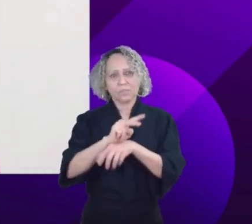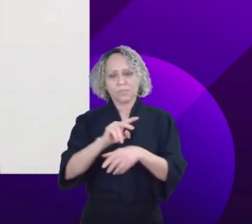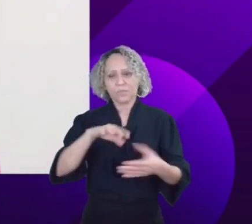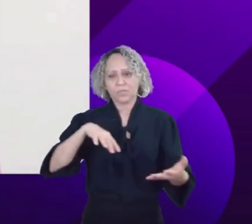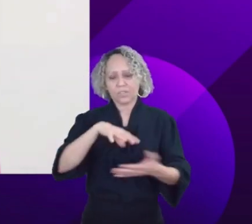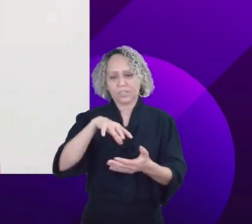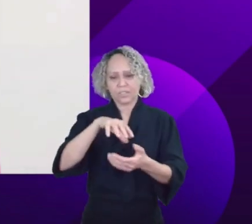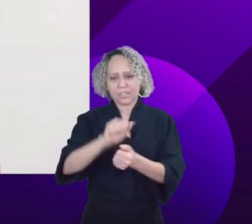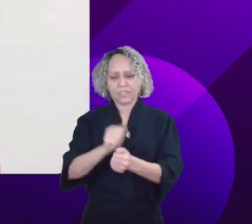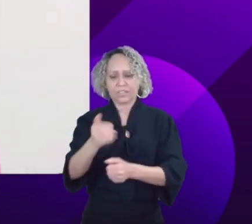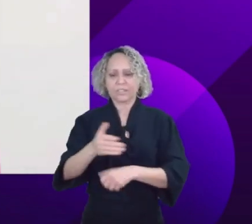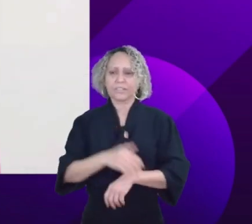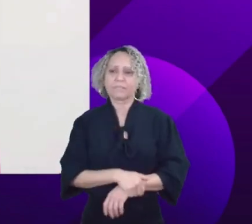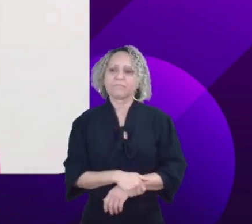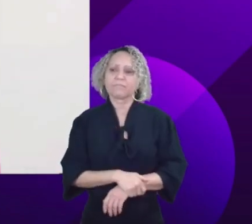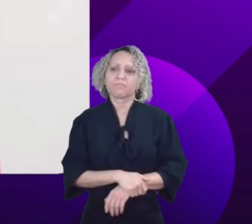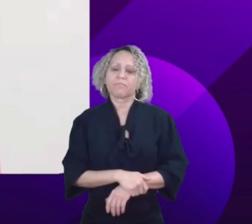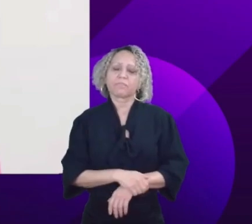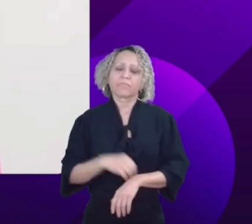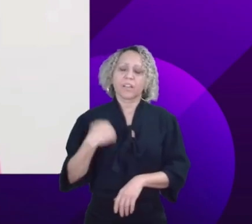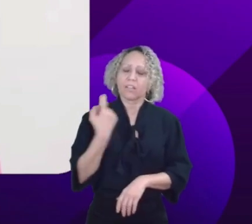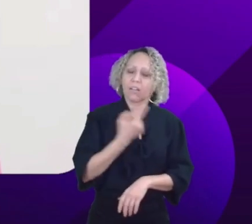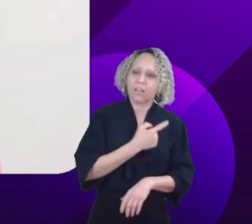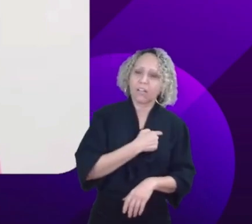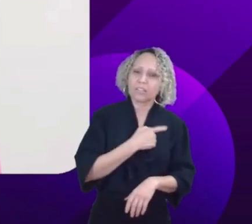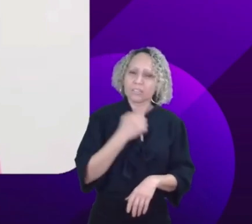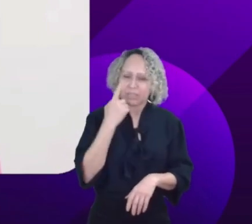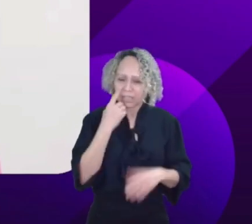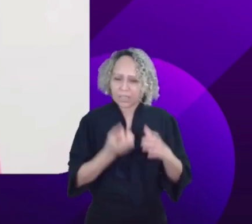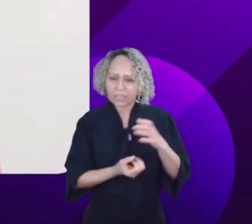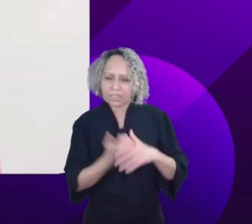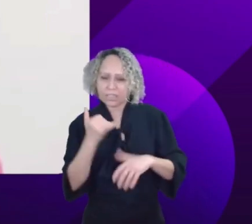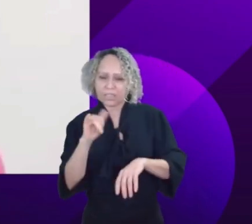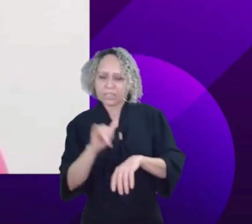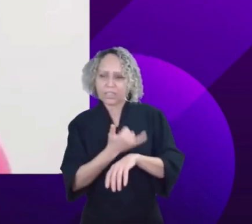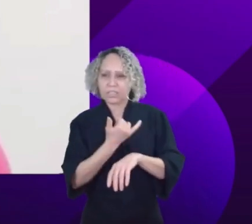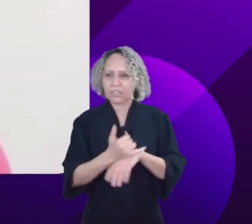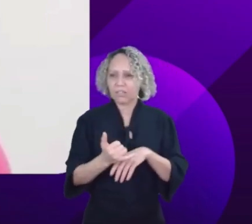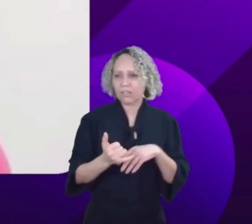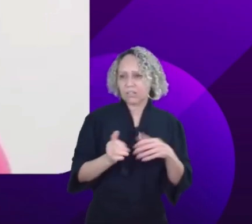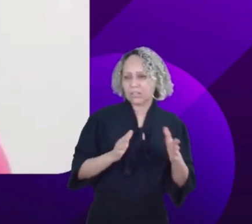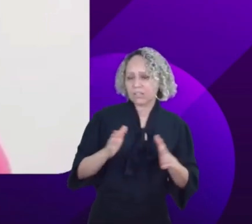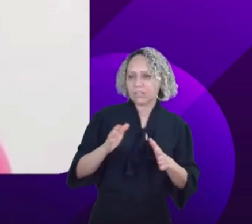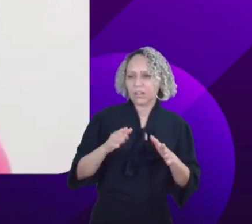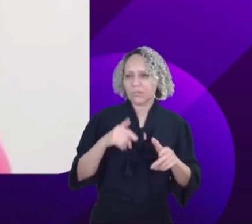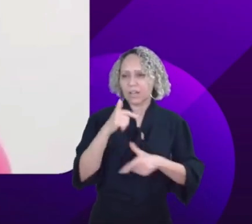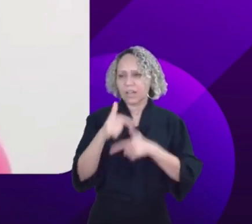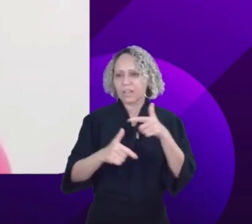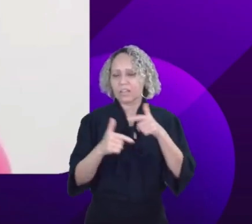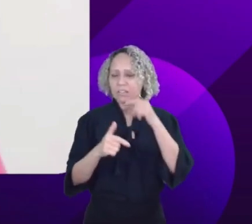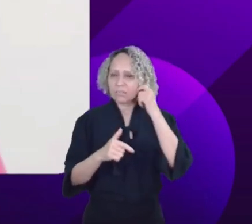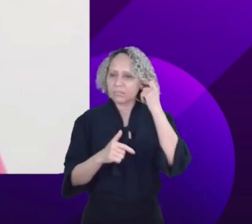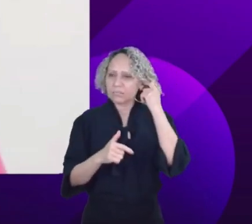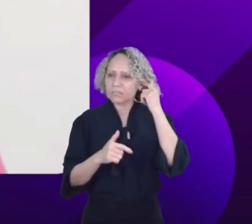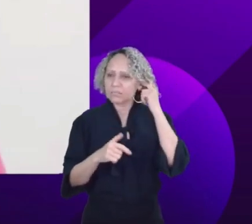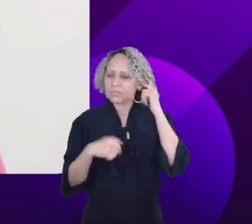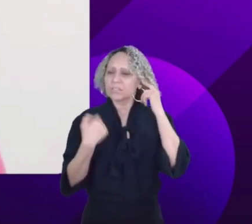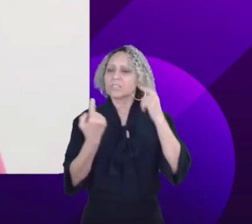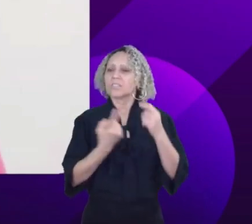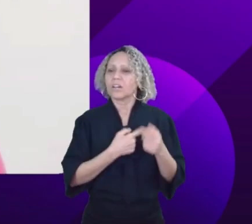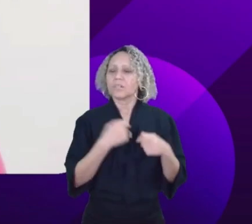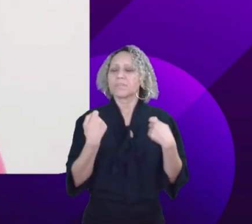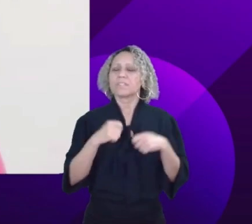e trabalhou, né, nesse período, que são medidas, eu diria que ainda dentro do olho, né, mas a gente